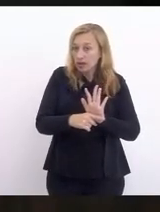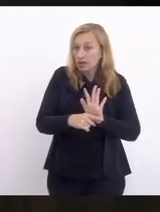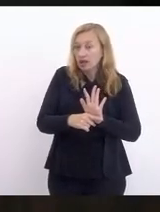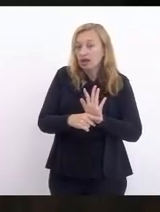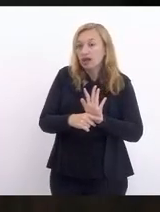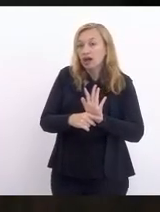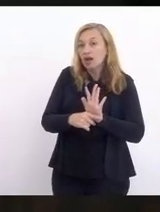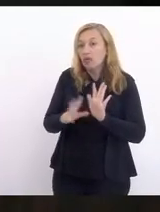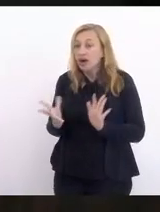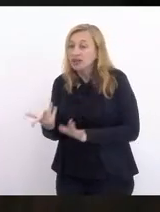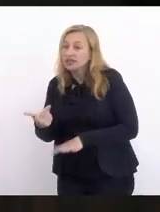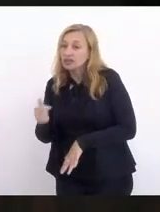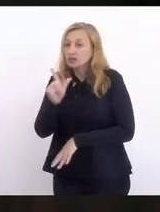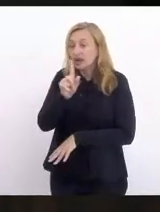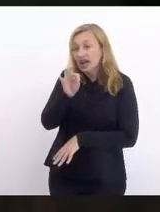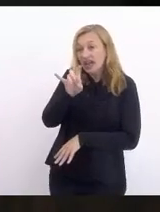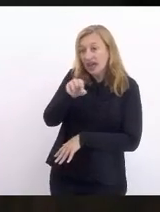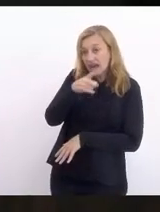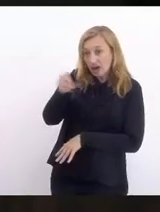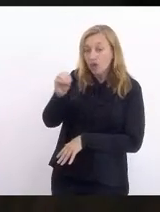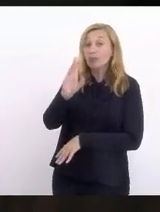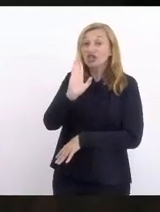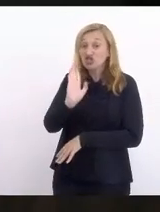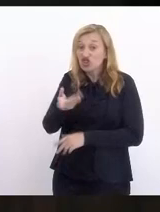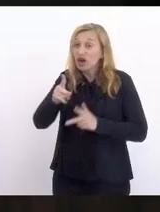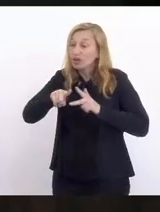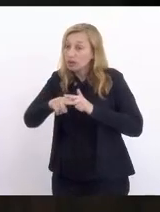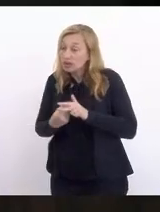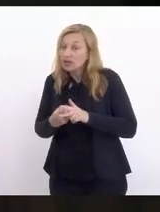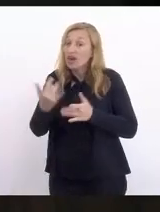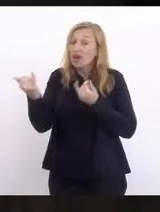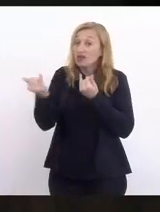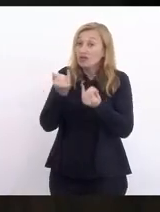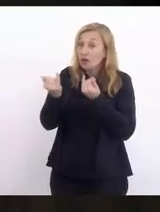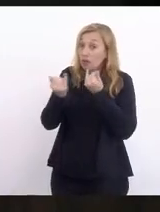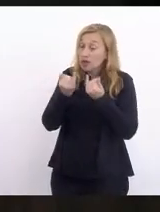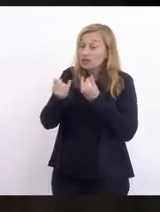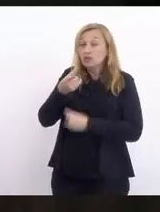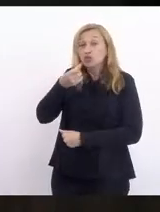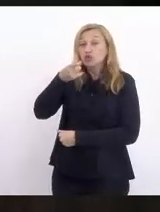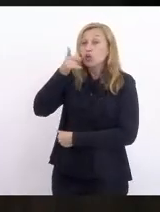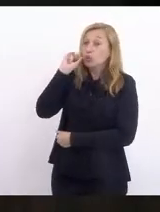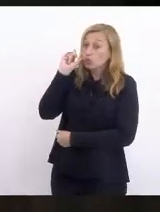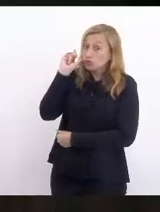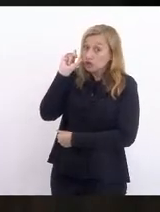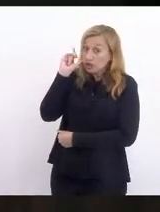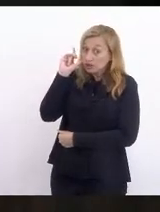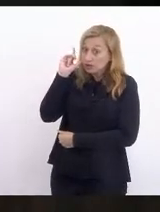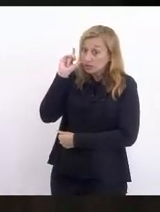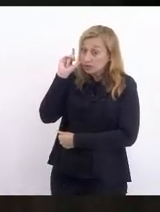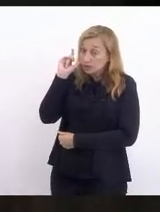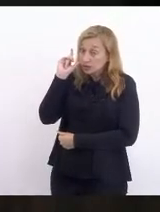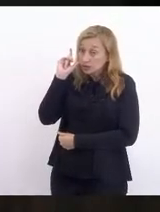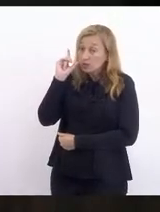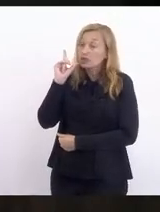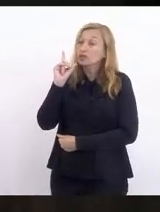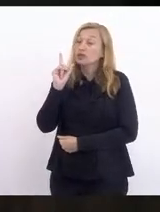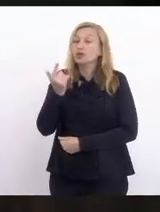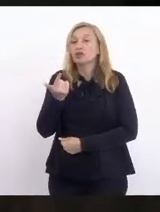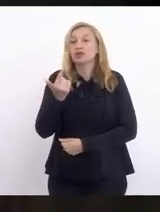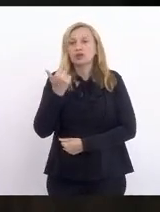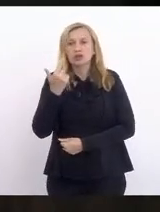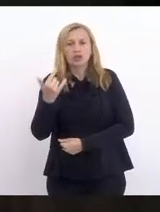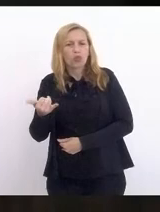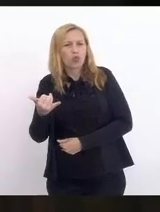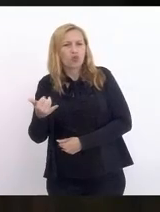mas já foi regulamentada e a informação do dia de ontem eu troquei vários